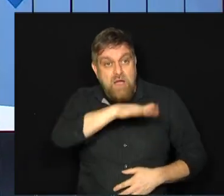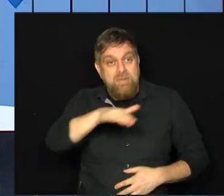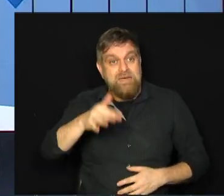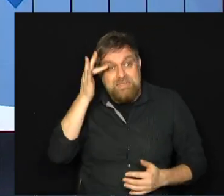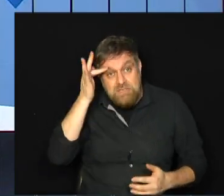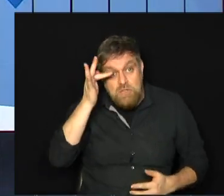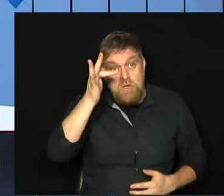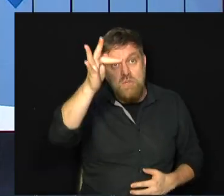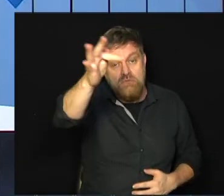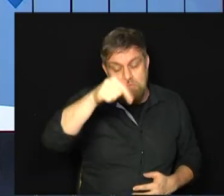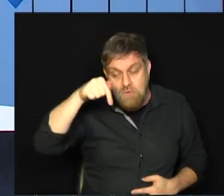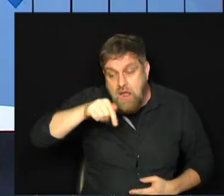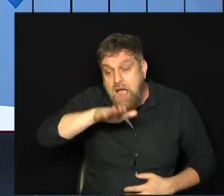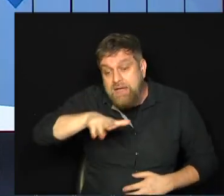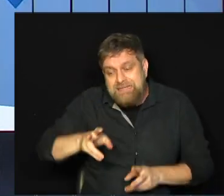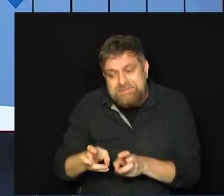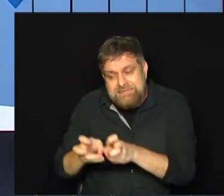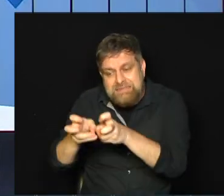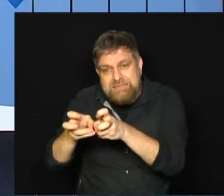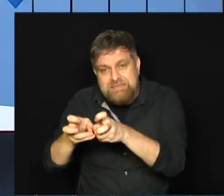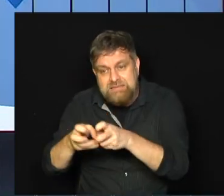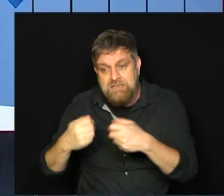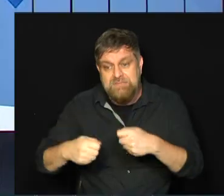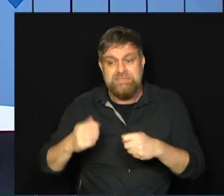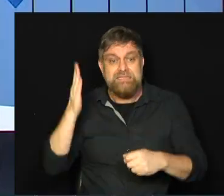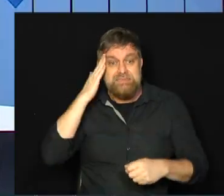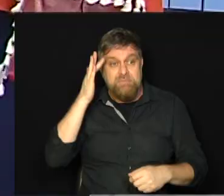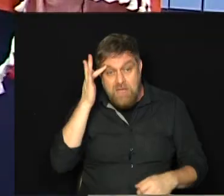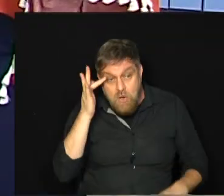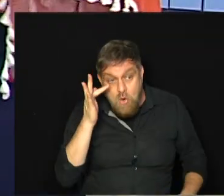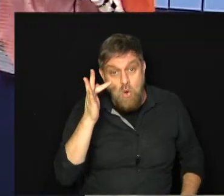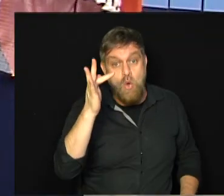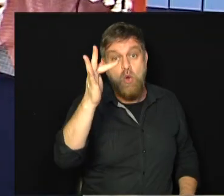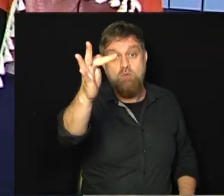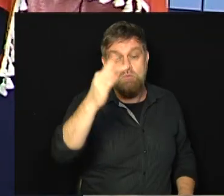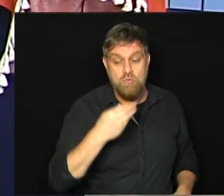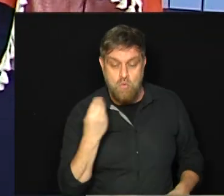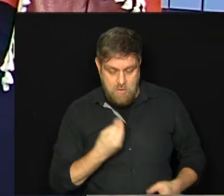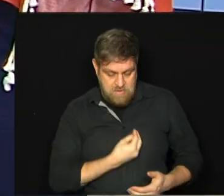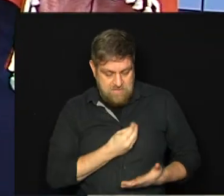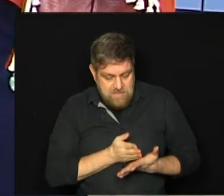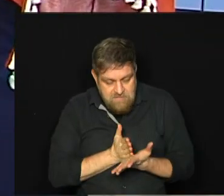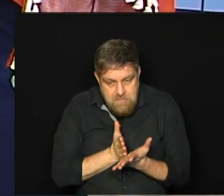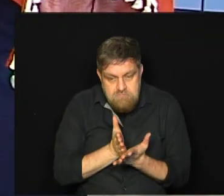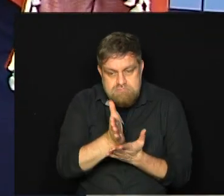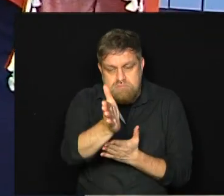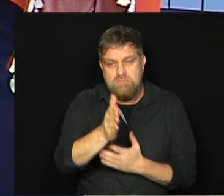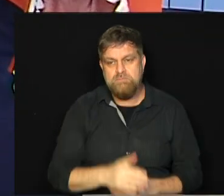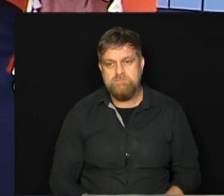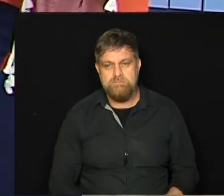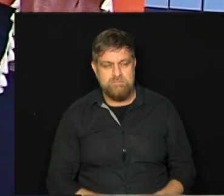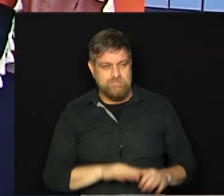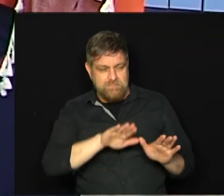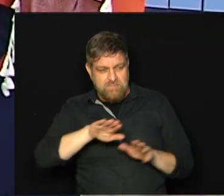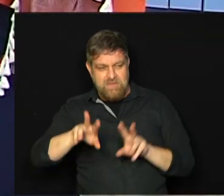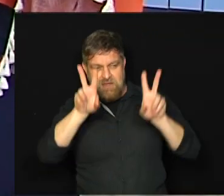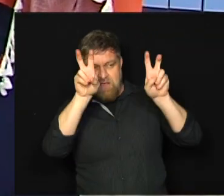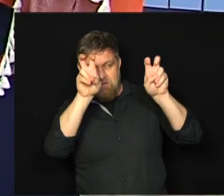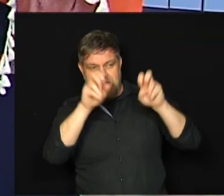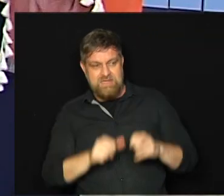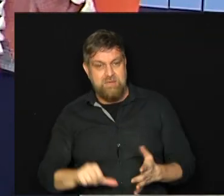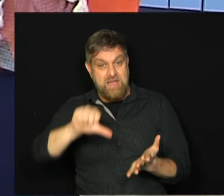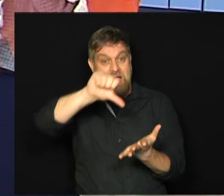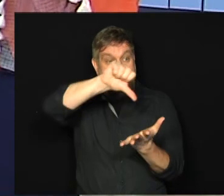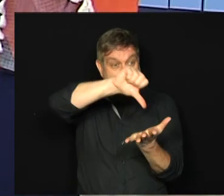que é acometida com essa doença também tem que enxergar um futuro, né? Um caminho a percorrer. Doutora, agora eu quero falar um pouquinho do Centro